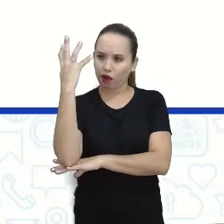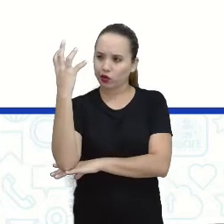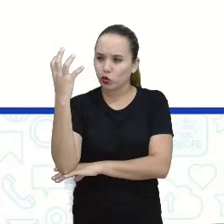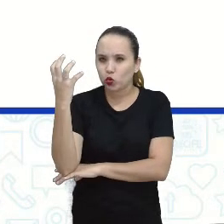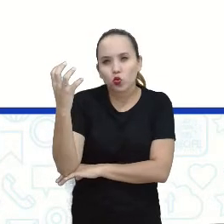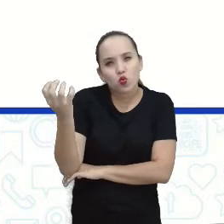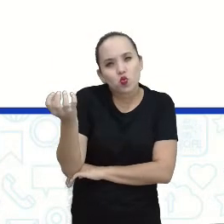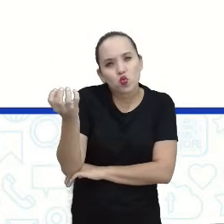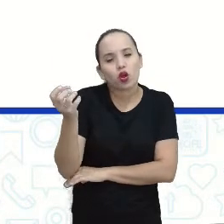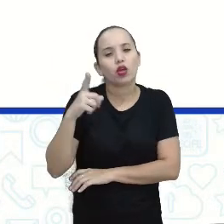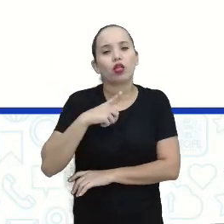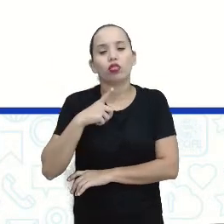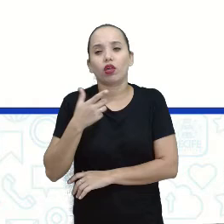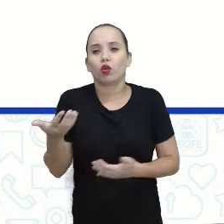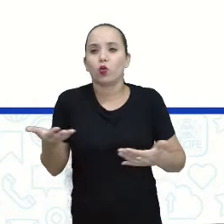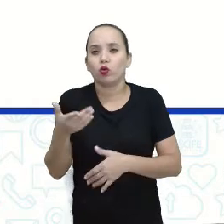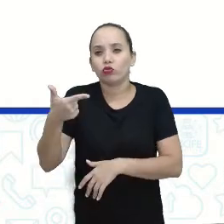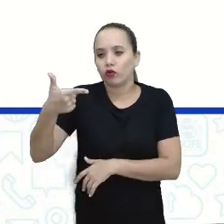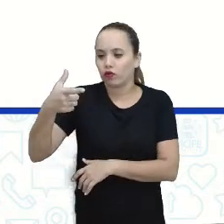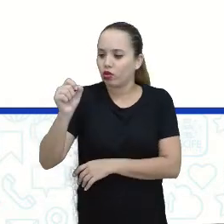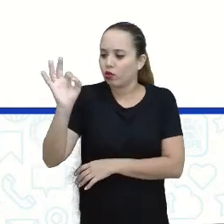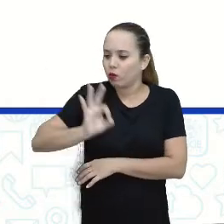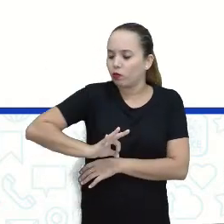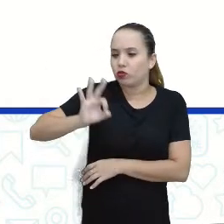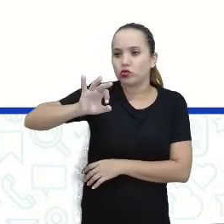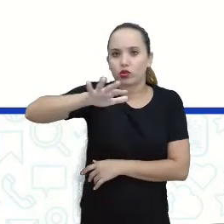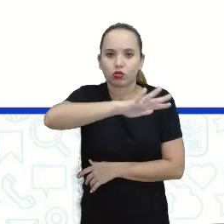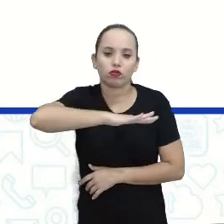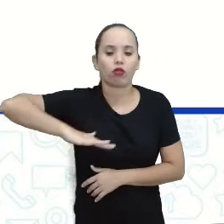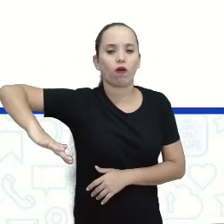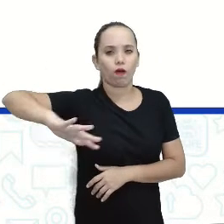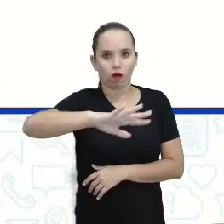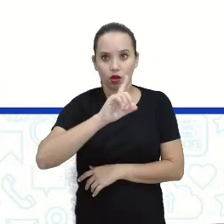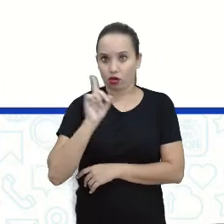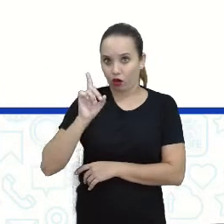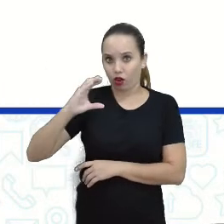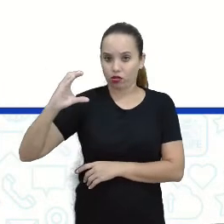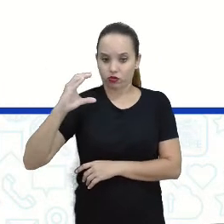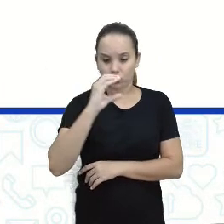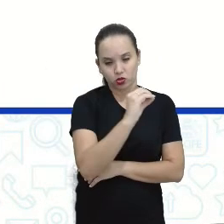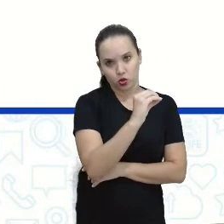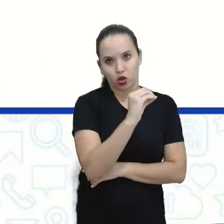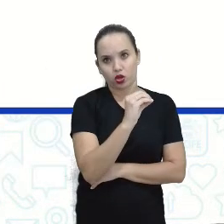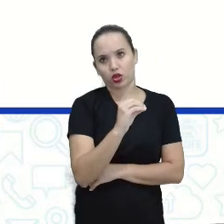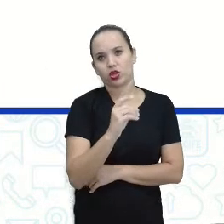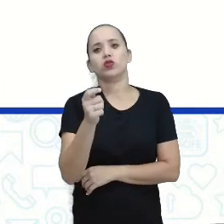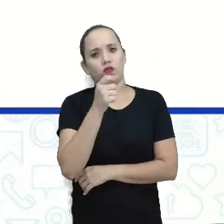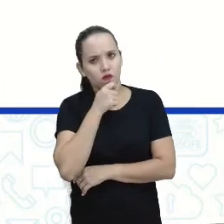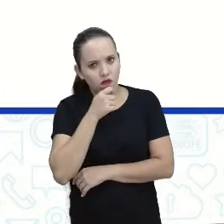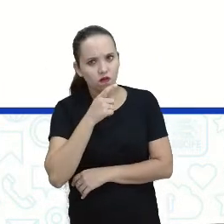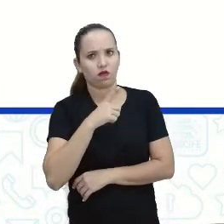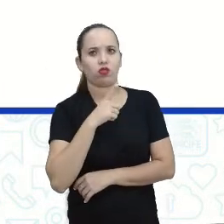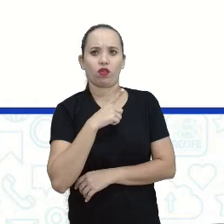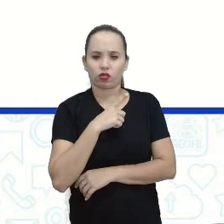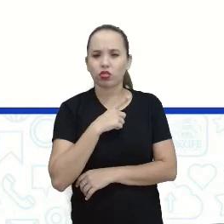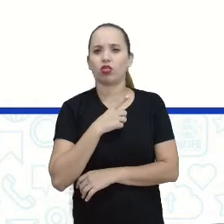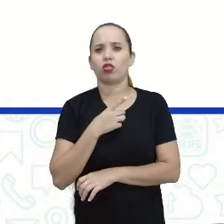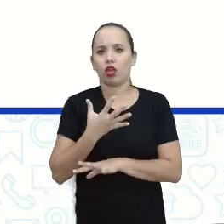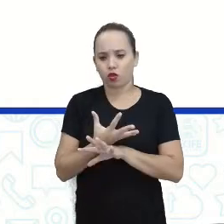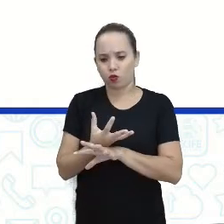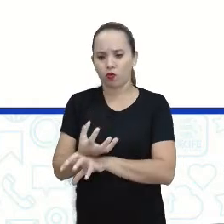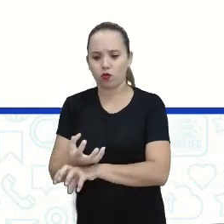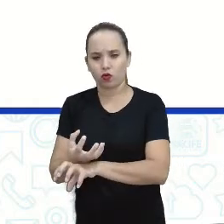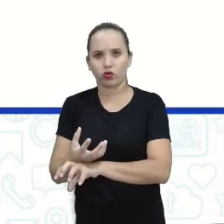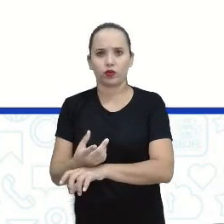20% só do território, né, lá no Centro-Oeste, que ainda conserva o bioma cerrado.